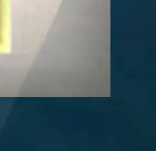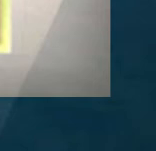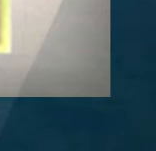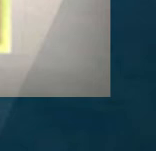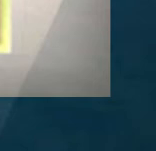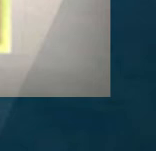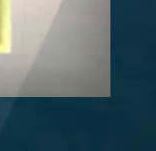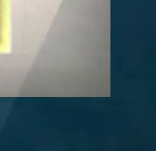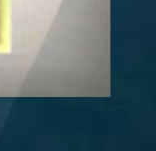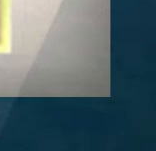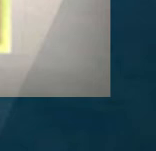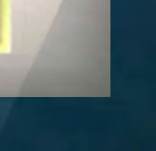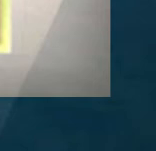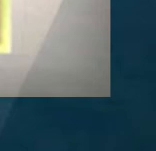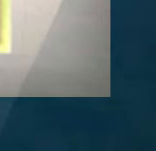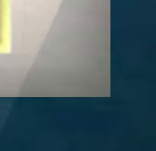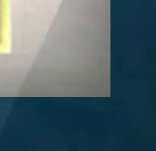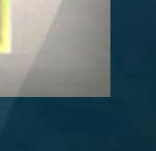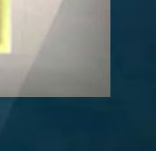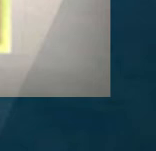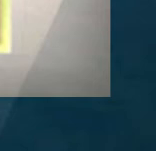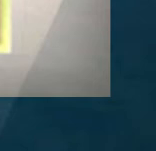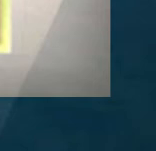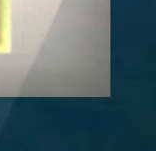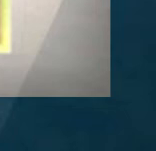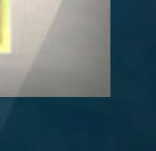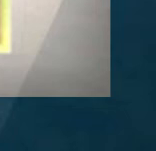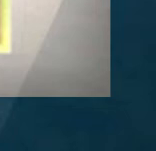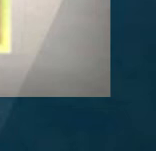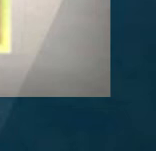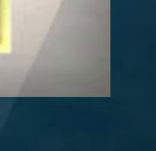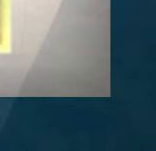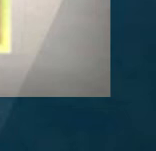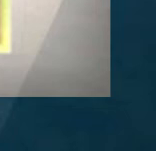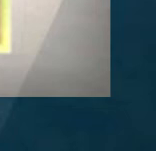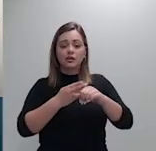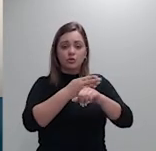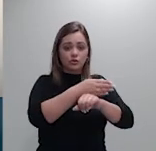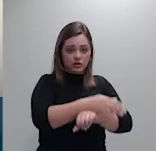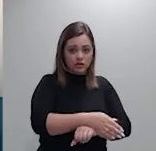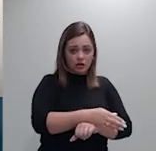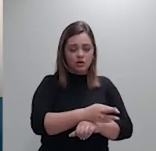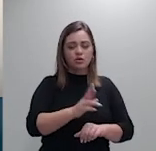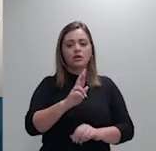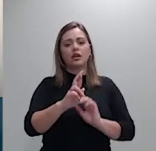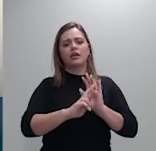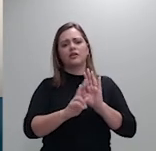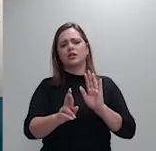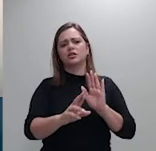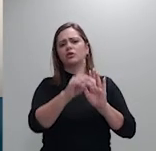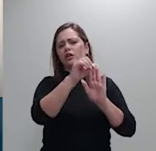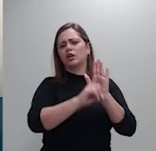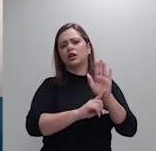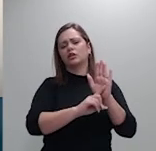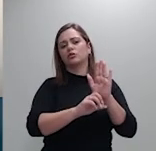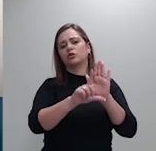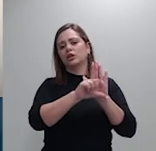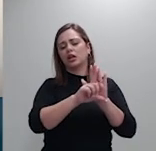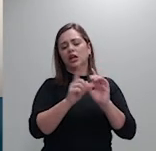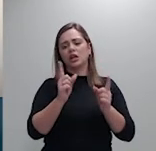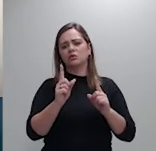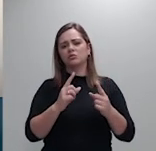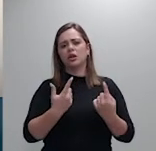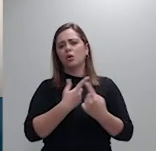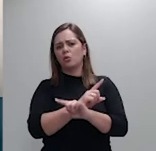de pagamento, é impositivo o deferimento da liminar de busca e apreensão. O colegiado ainda observou que a análise da